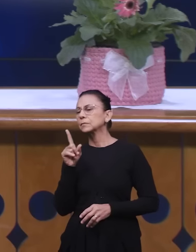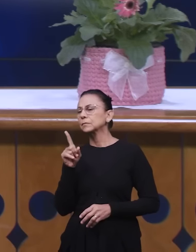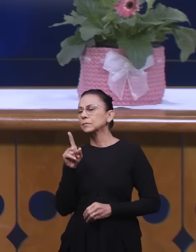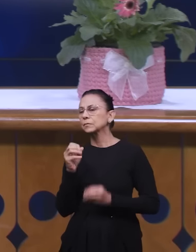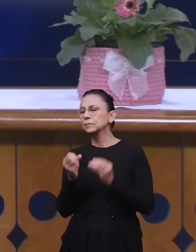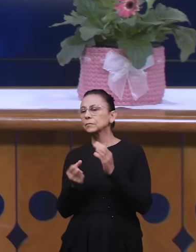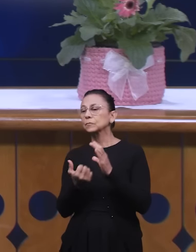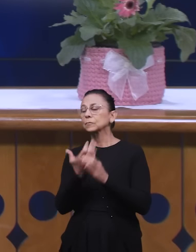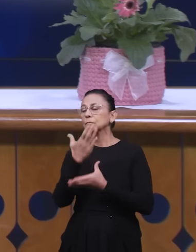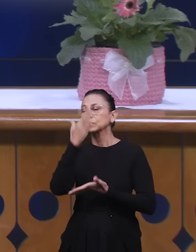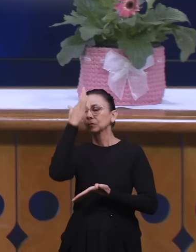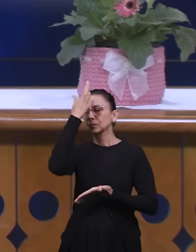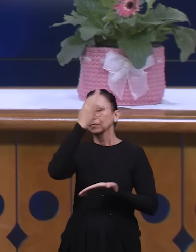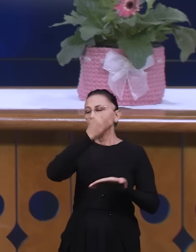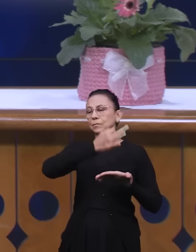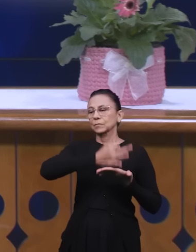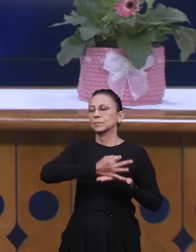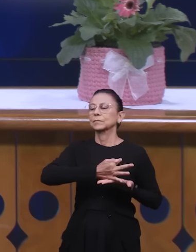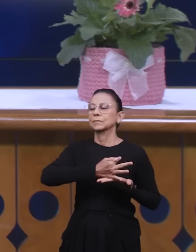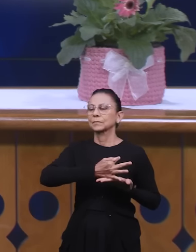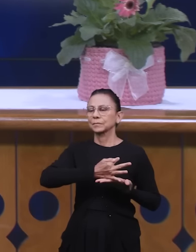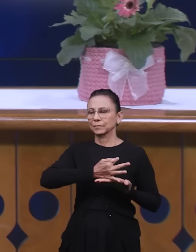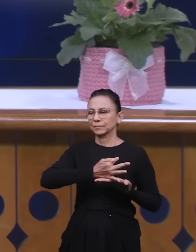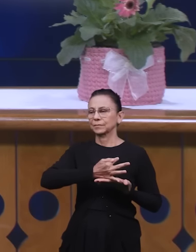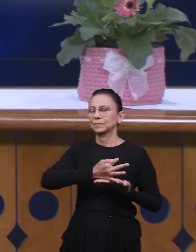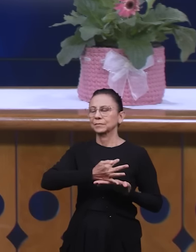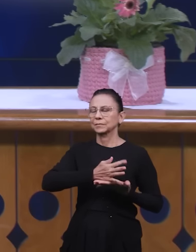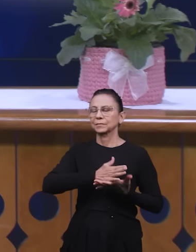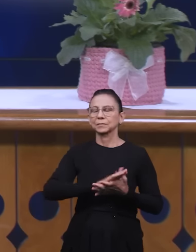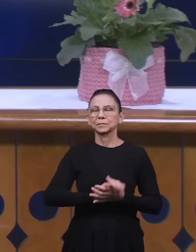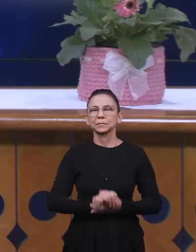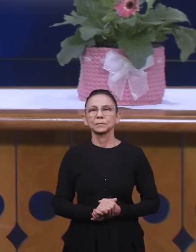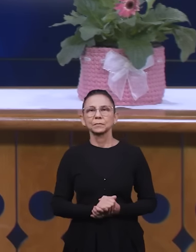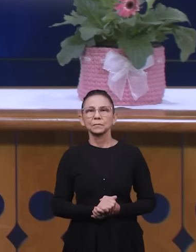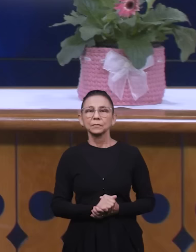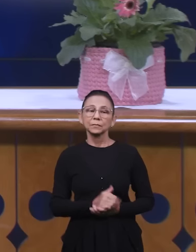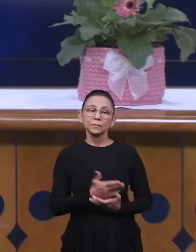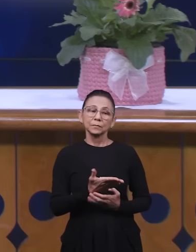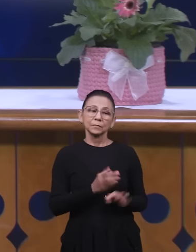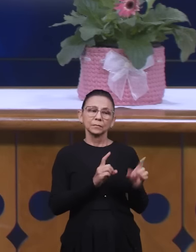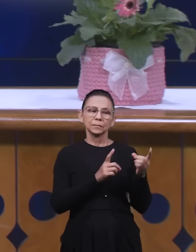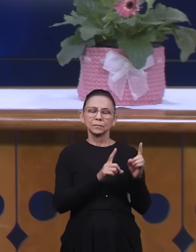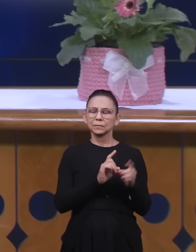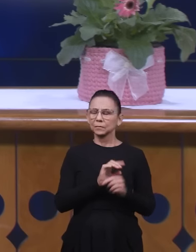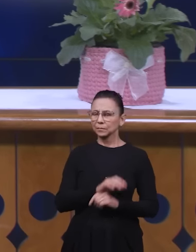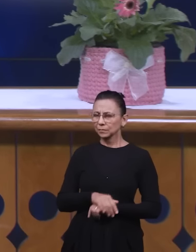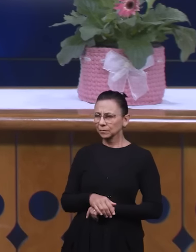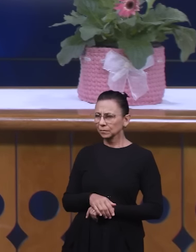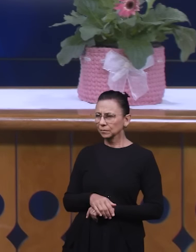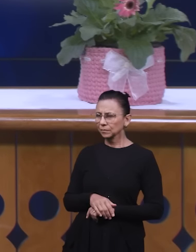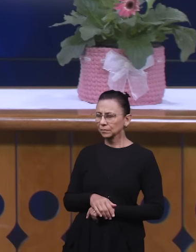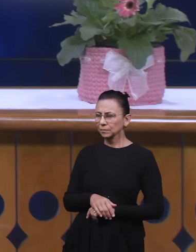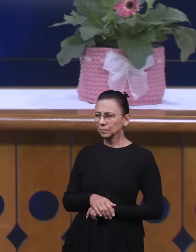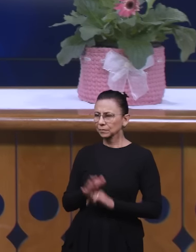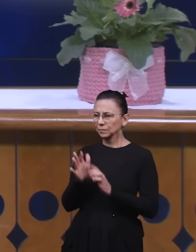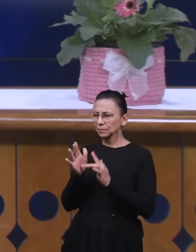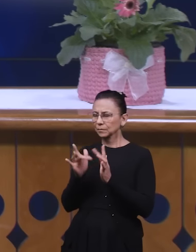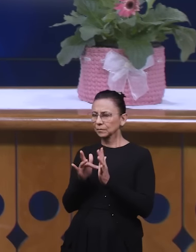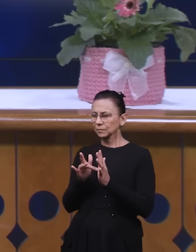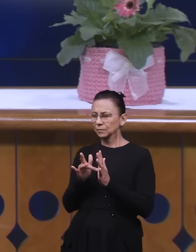fé. Aqueles discípulos estavam olhando para o Senhor e observando as